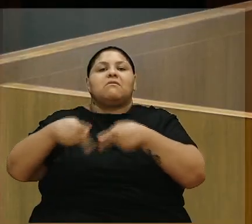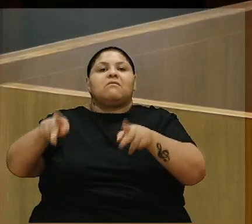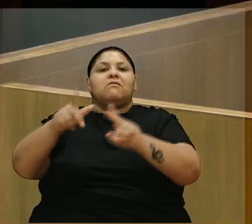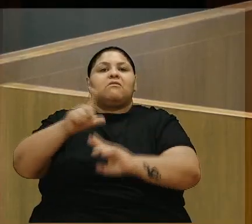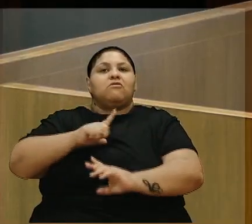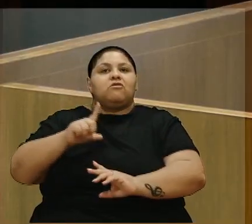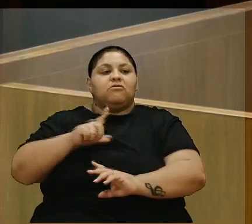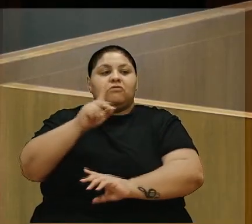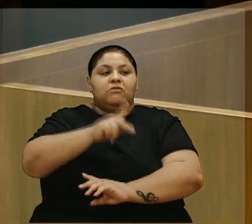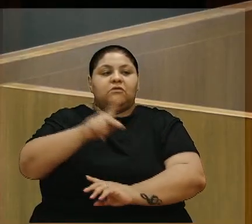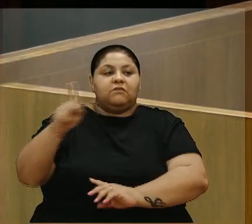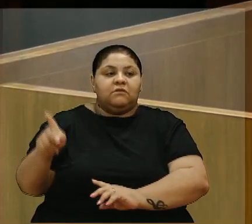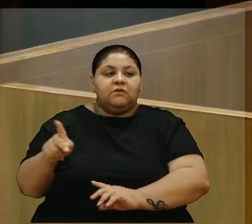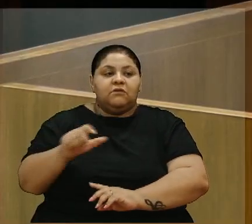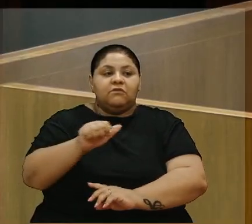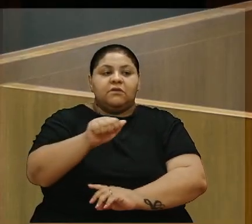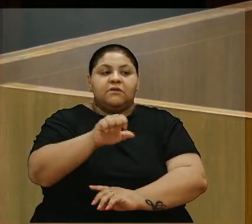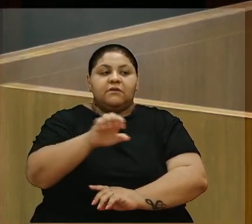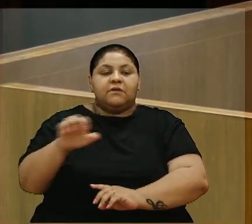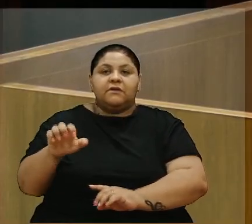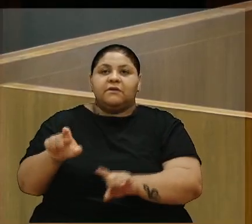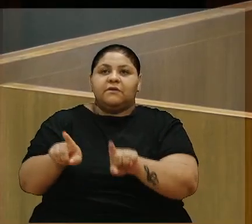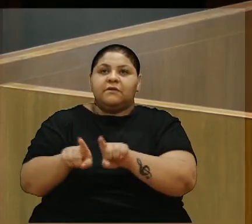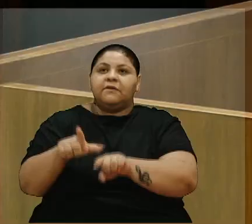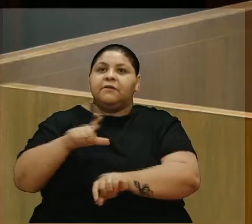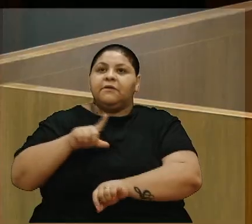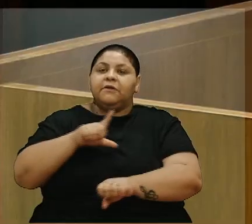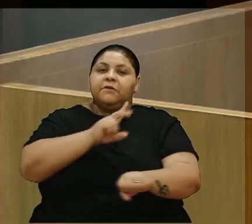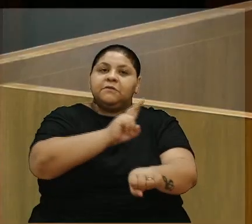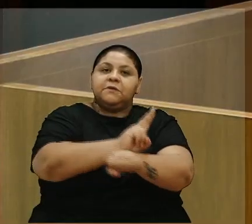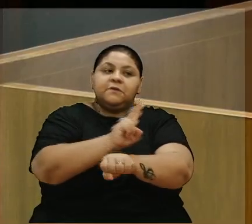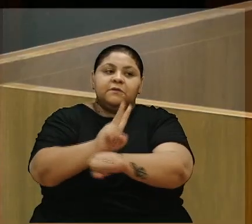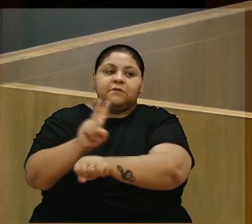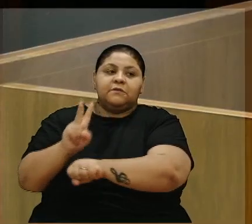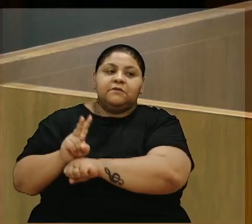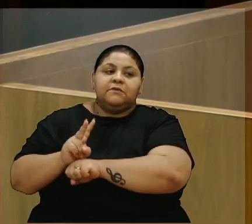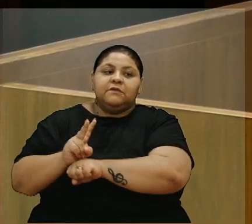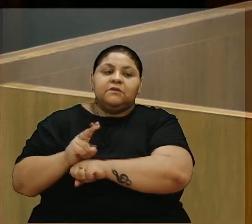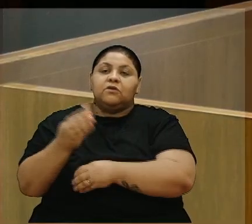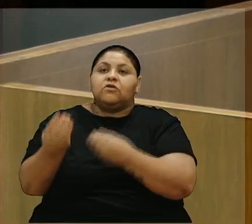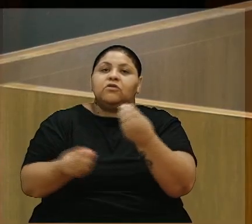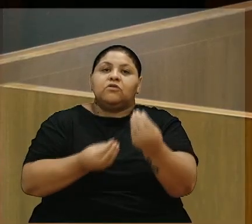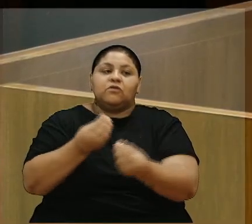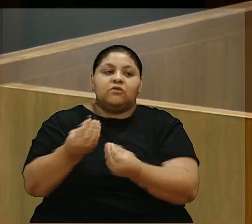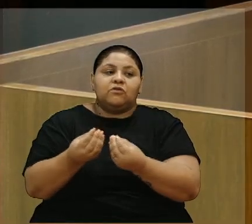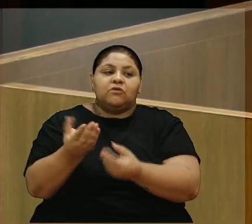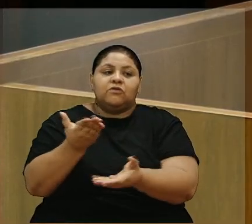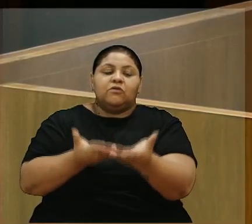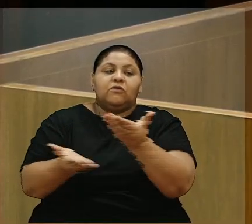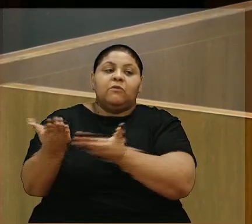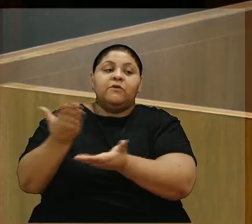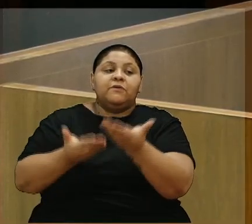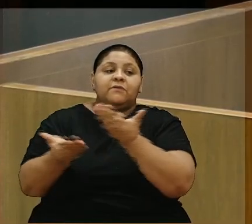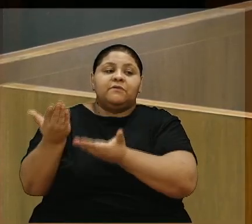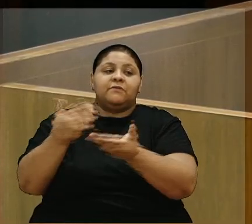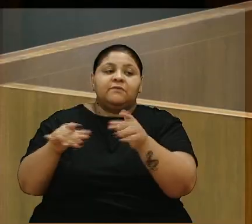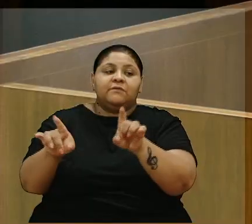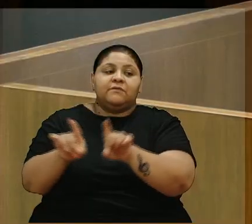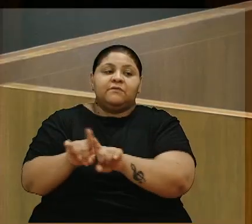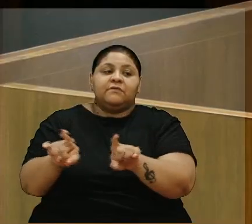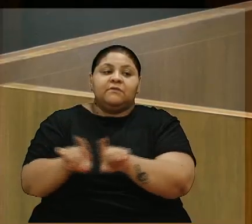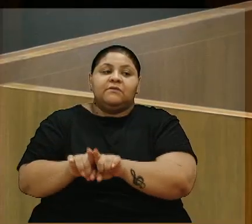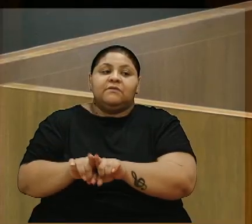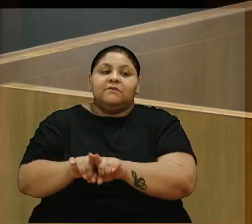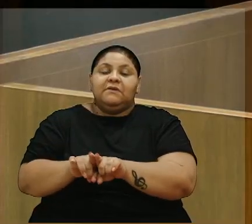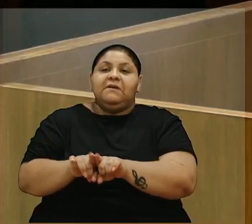tem professores do AE, a gente não tem cuidadores. Como é que a gente vai atender essas crianças? E a gente atende. E